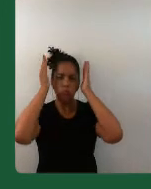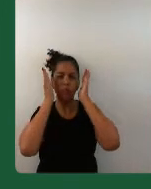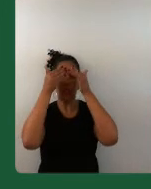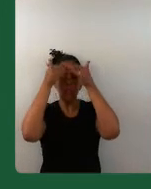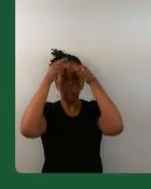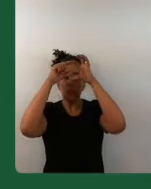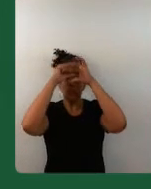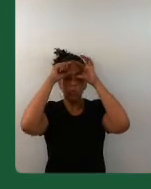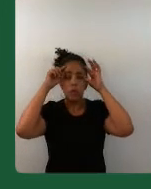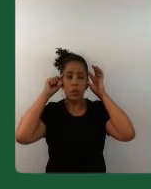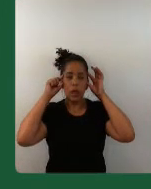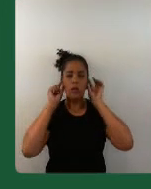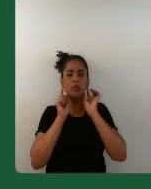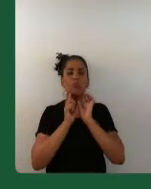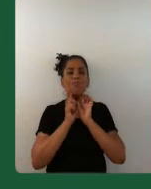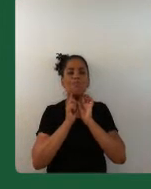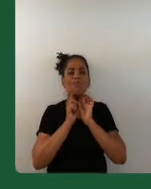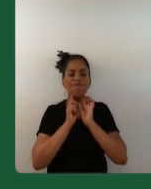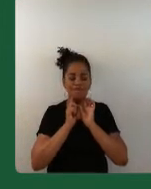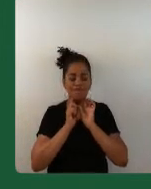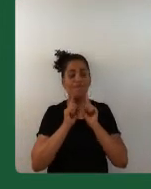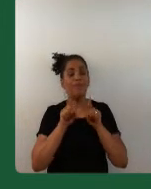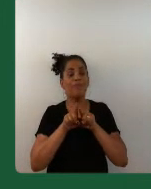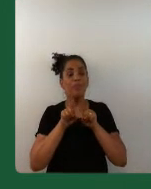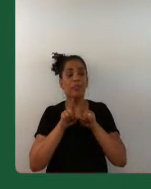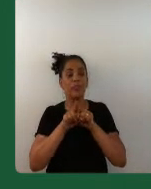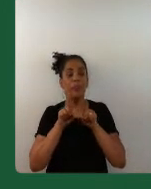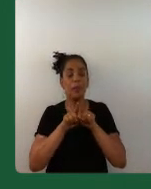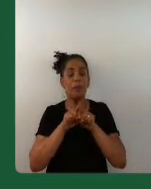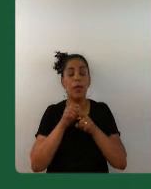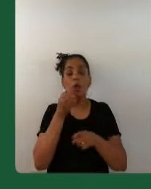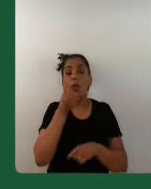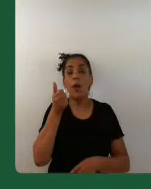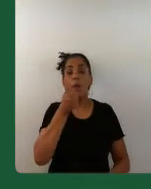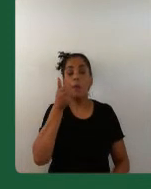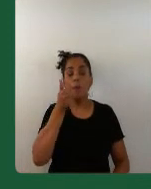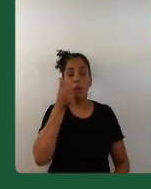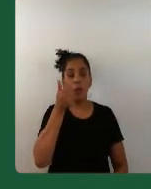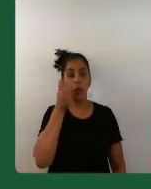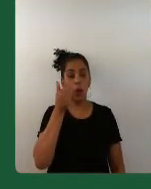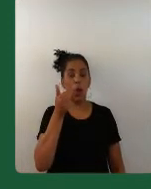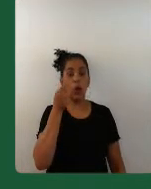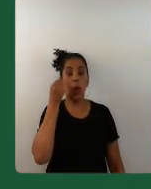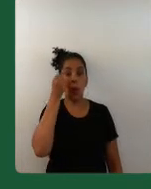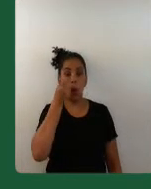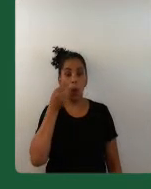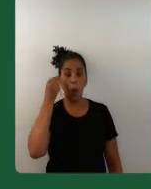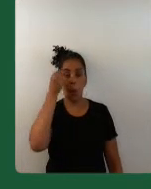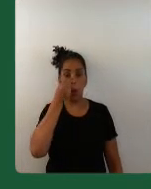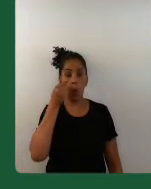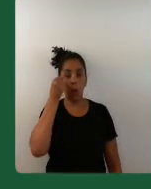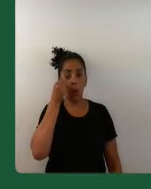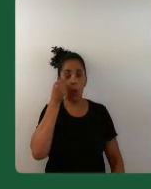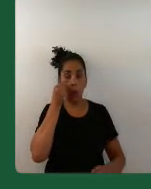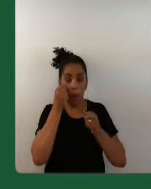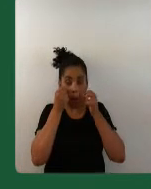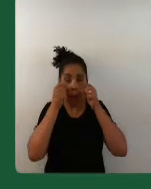da fronte, e até uma melhora do próprio exoftalmo, que é o olho saltado.